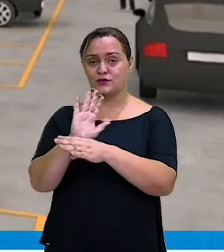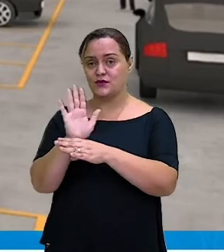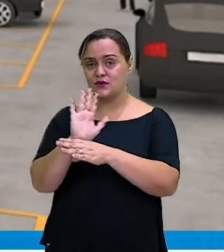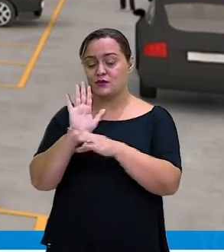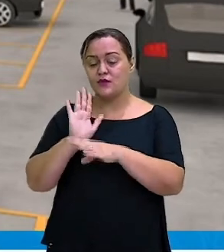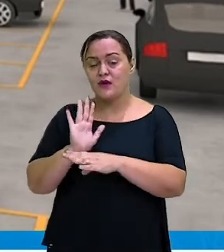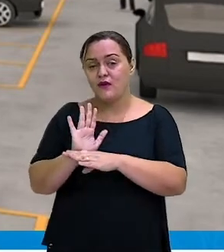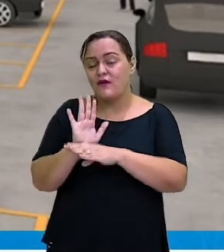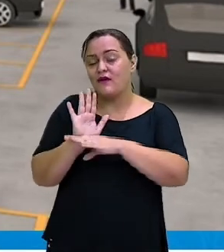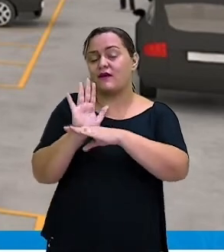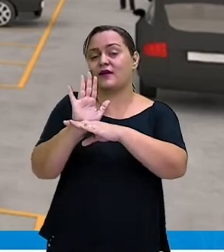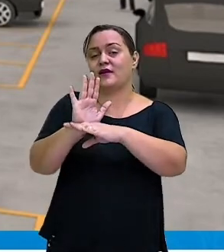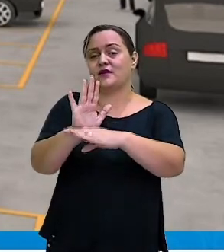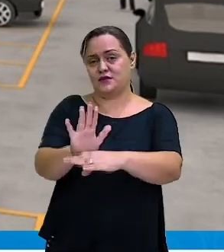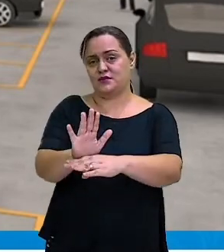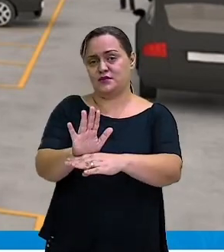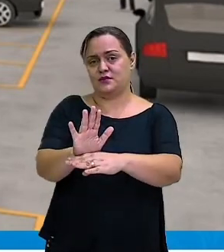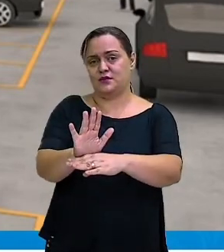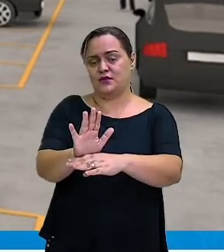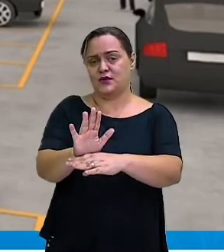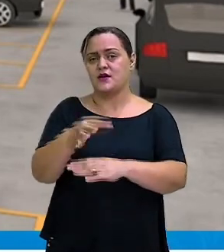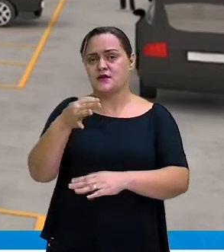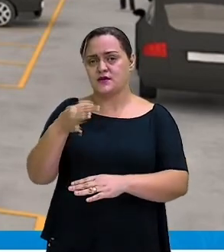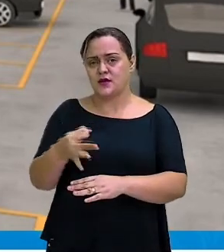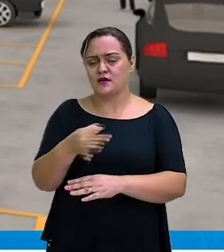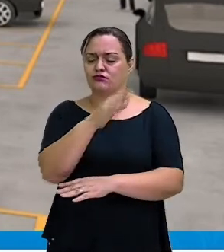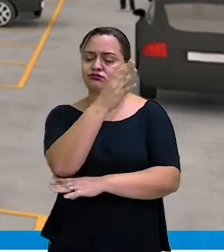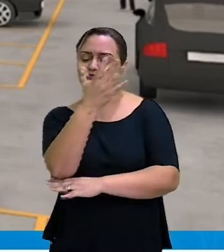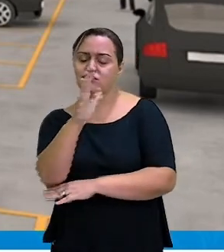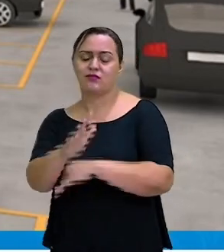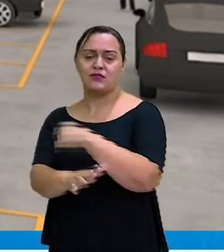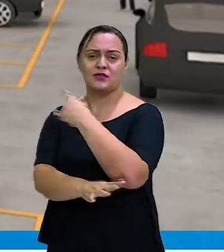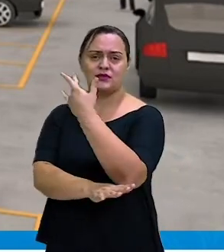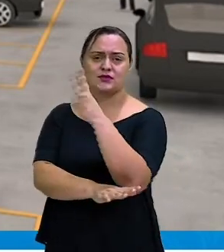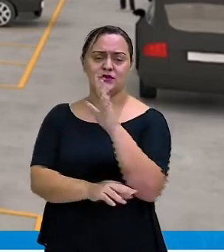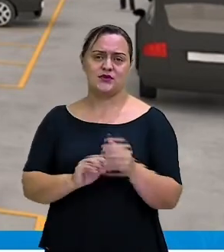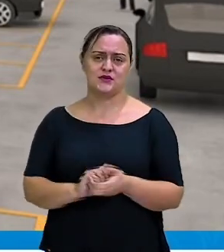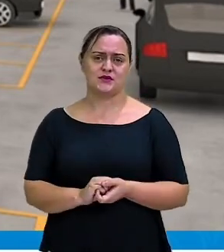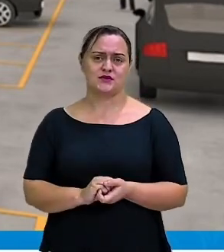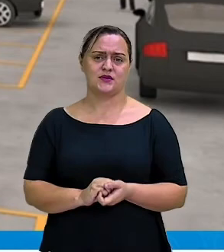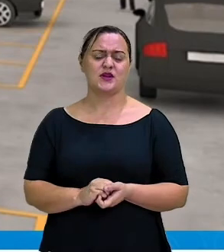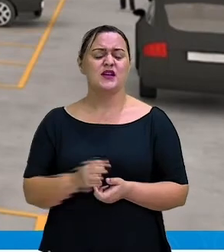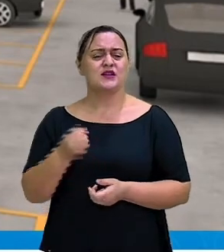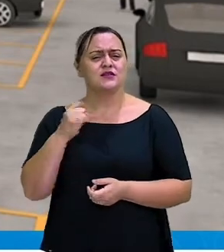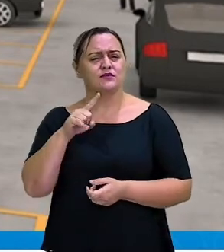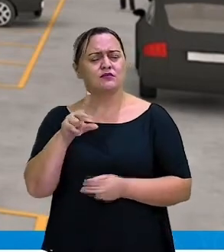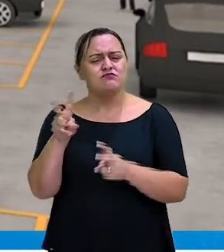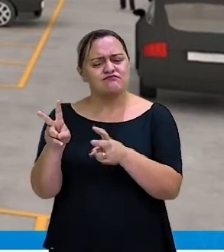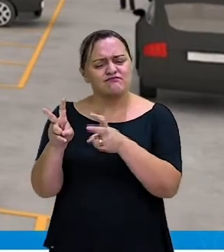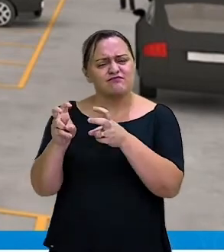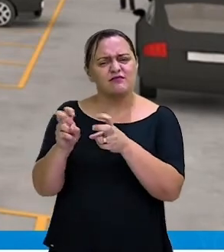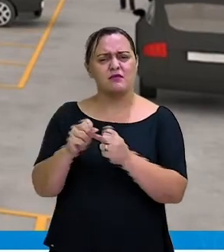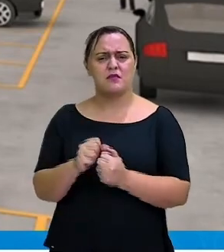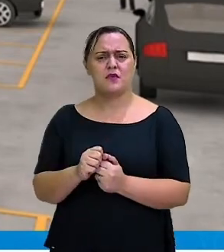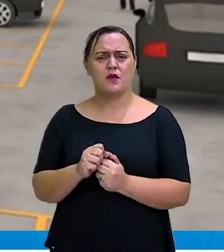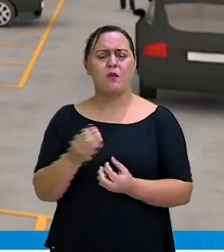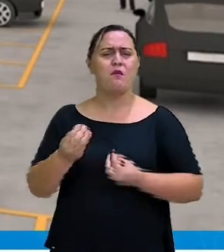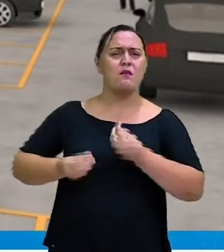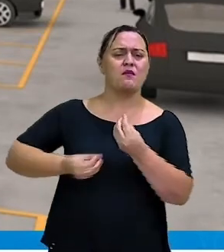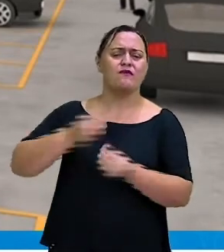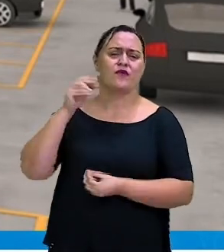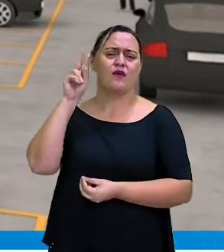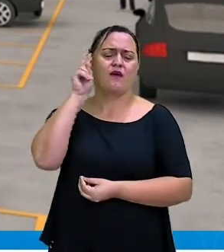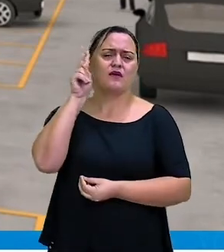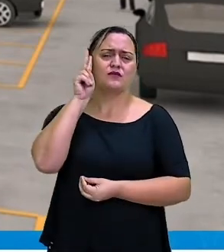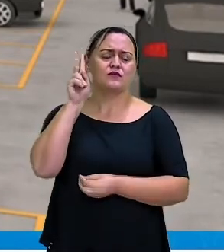nossas aulas anteriores, como que foi a história do cinema, né? A pobreza de material,